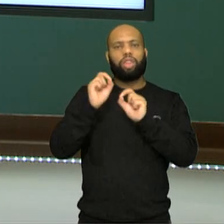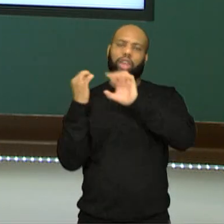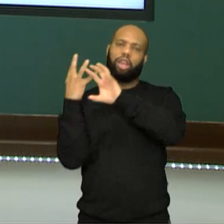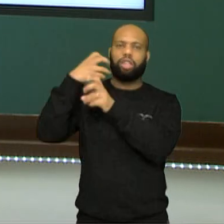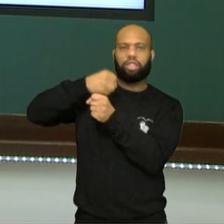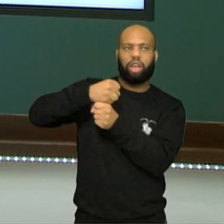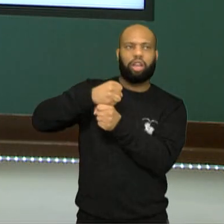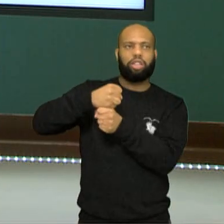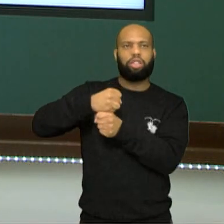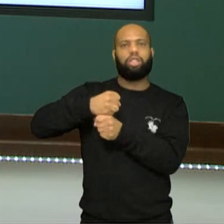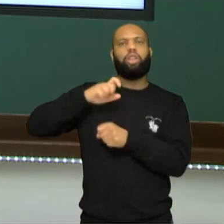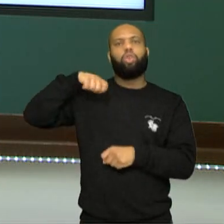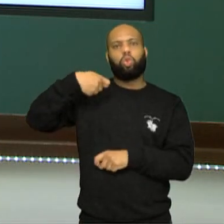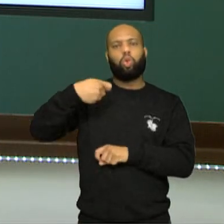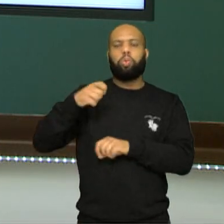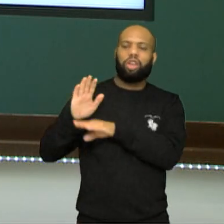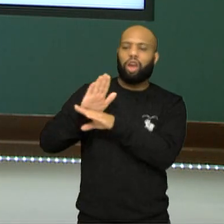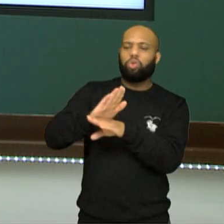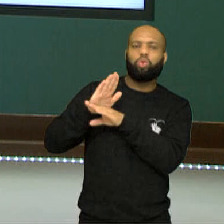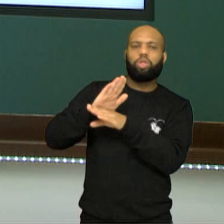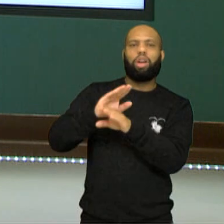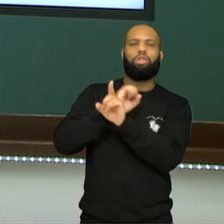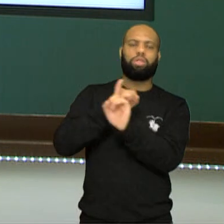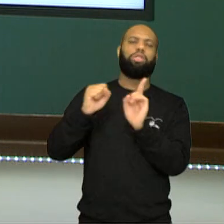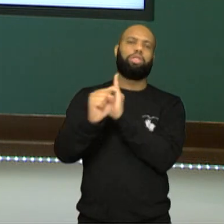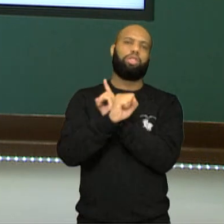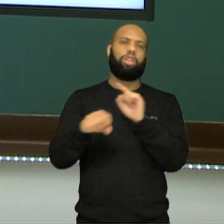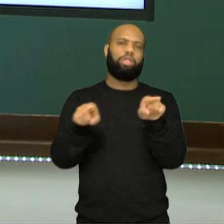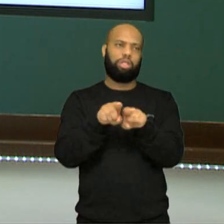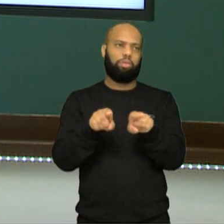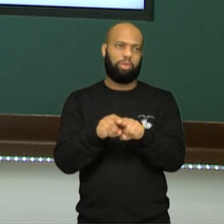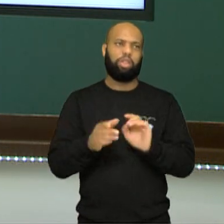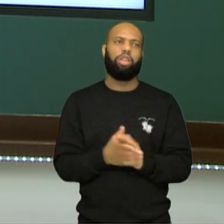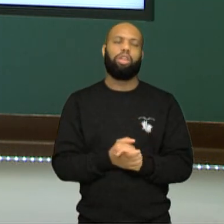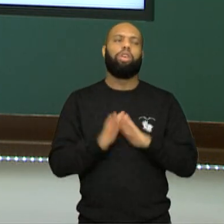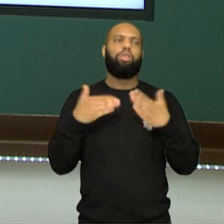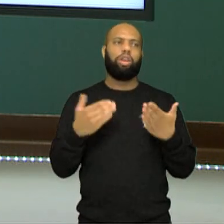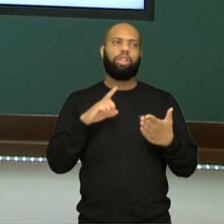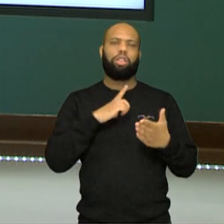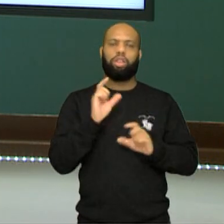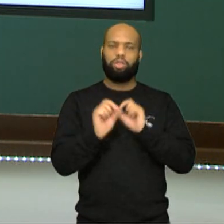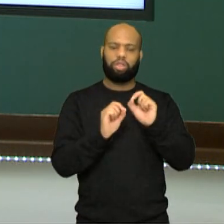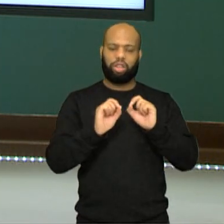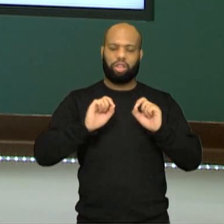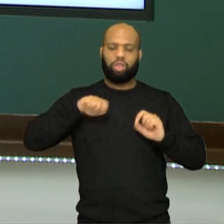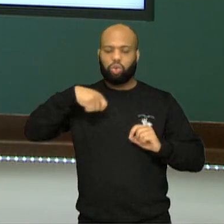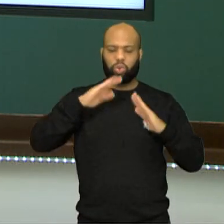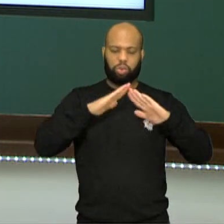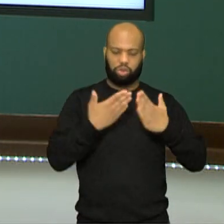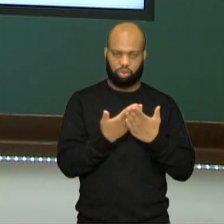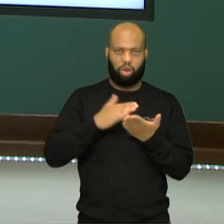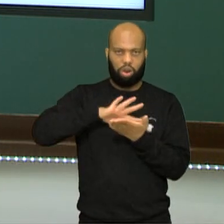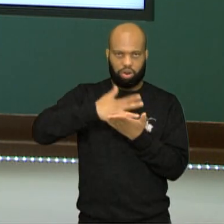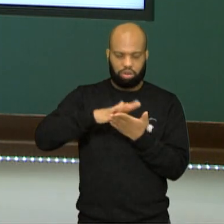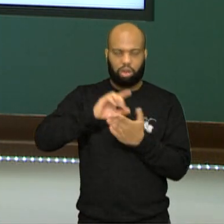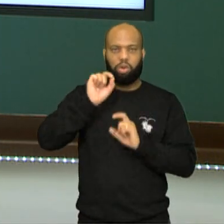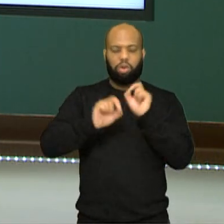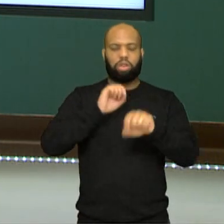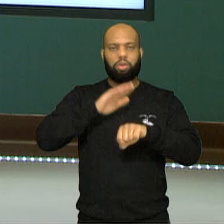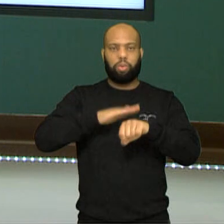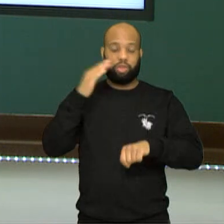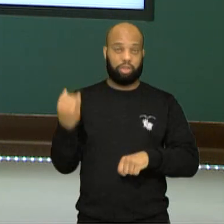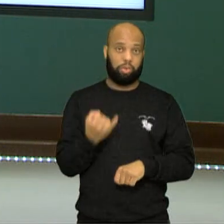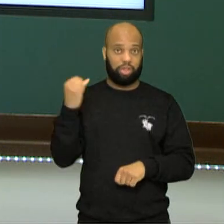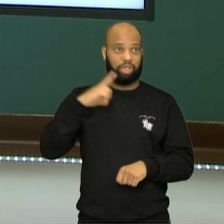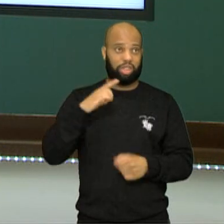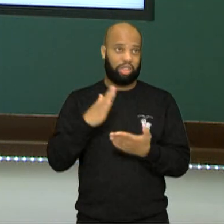né, essa busca de ajudar socialmente. Né, voltando até nas escolas de samba, o fator principal, muitos podem